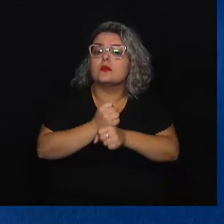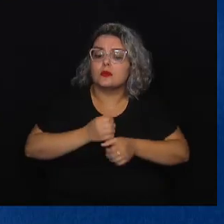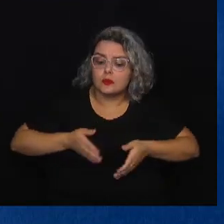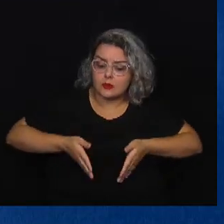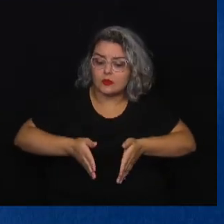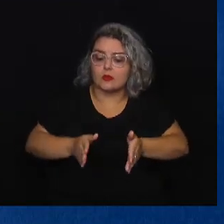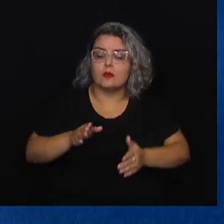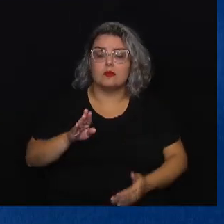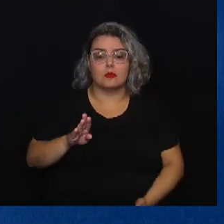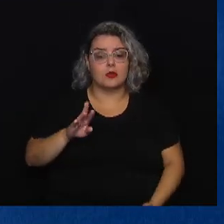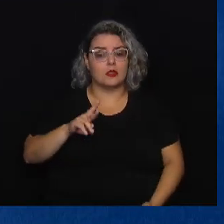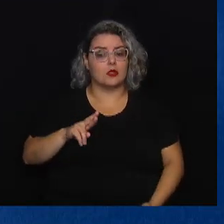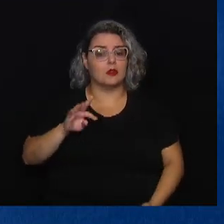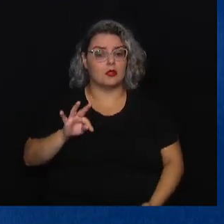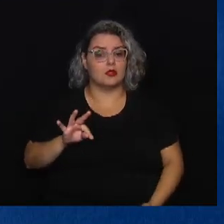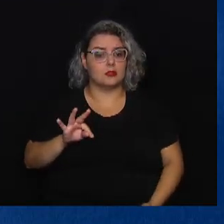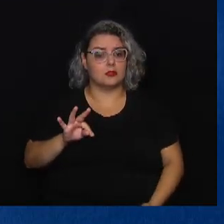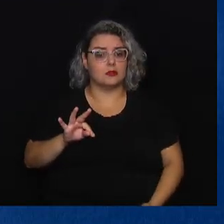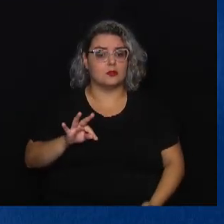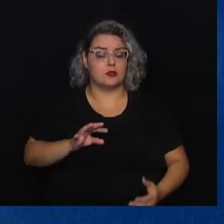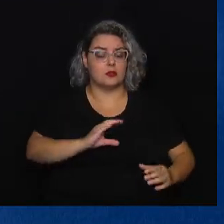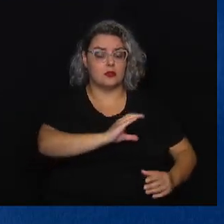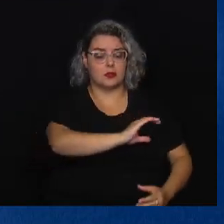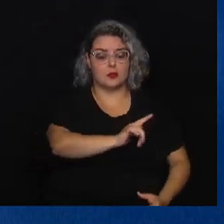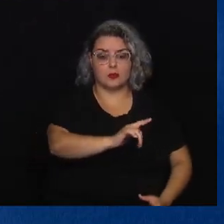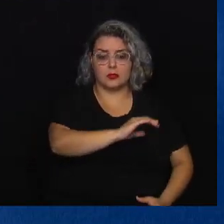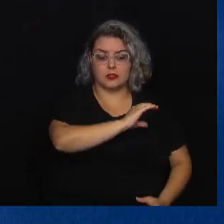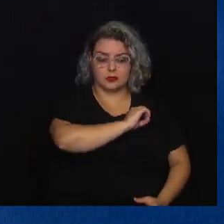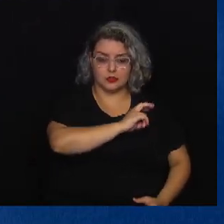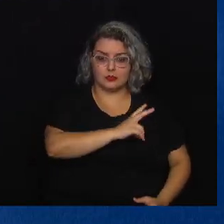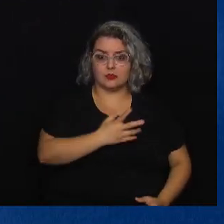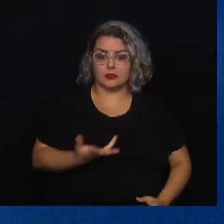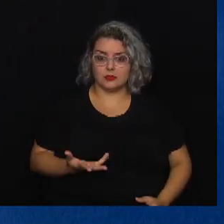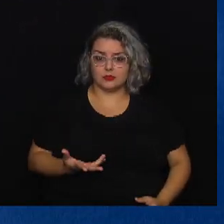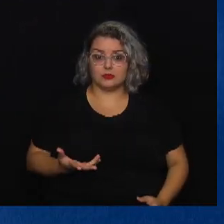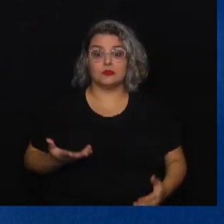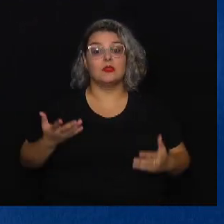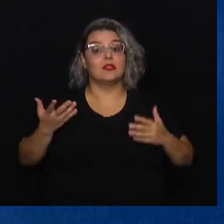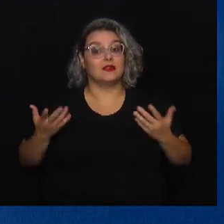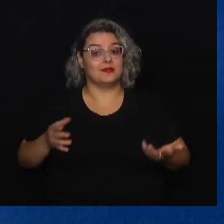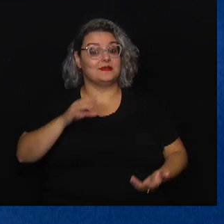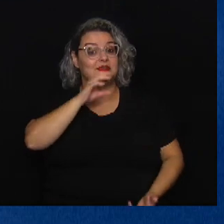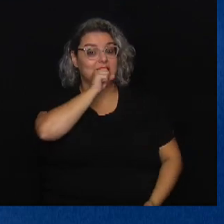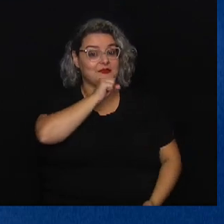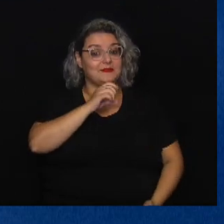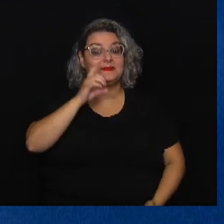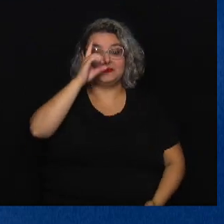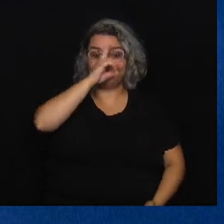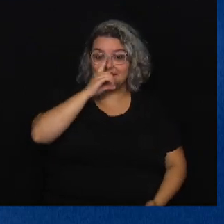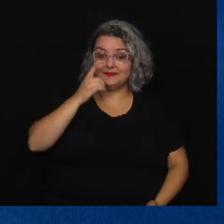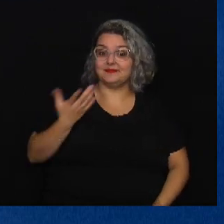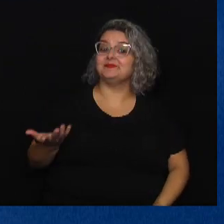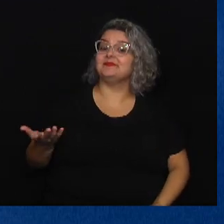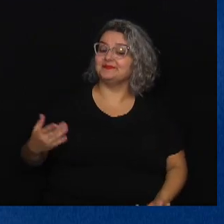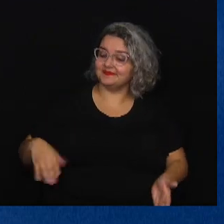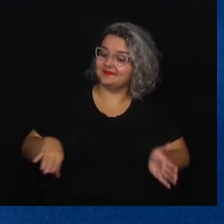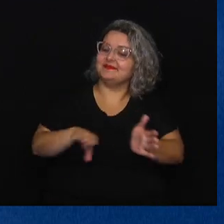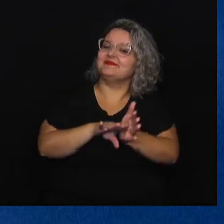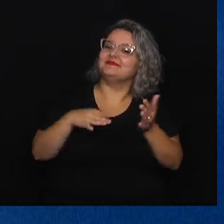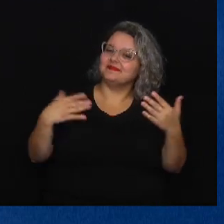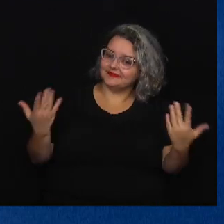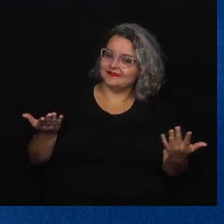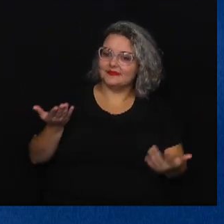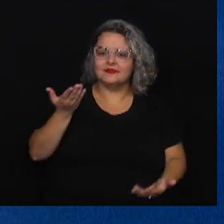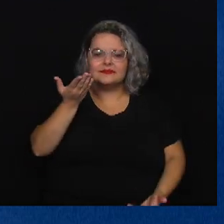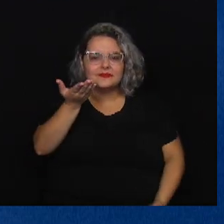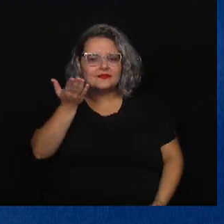do BRT, Campo Grande e Ouro Verde. E o fim de semana está batendo a porta. Você